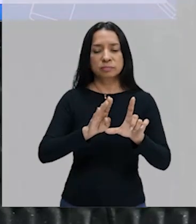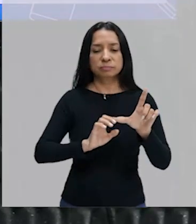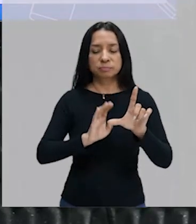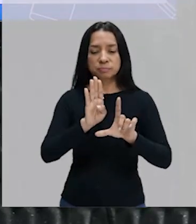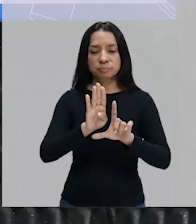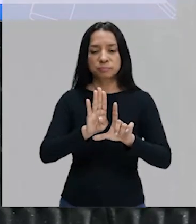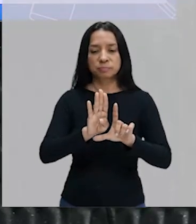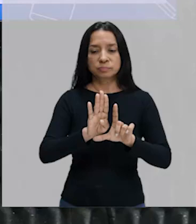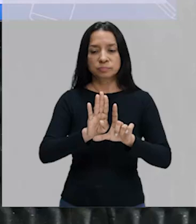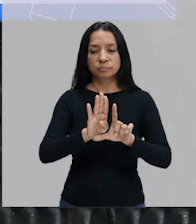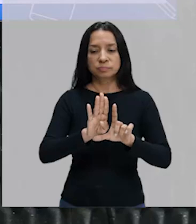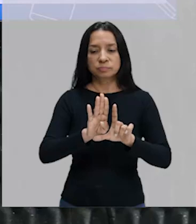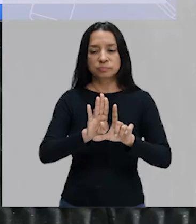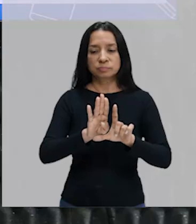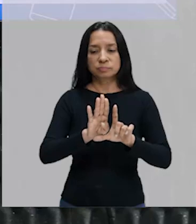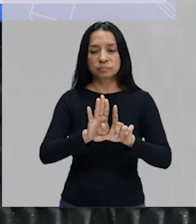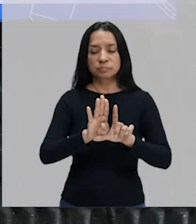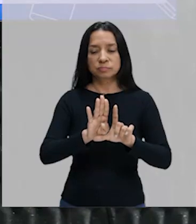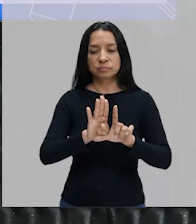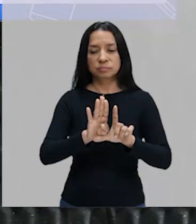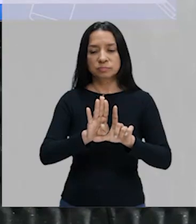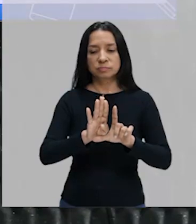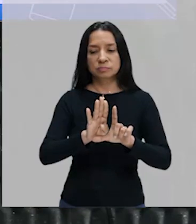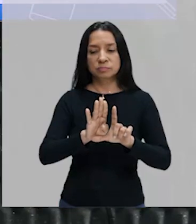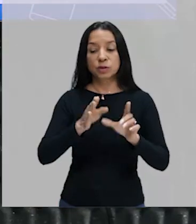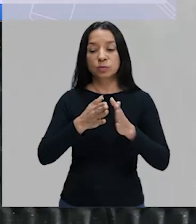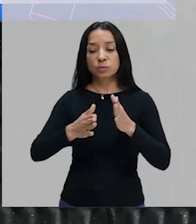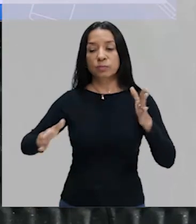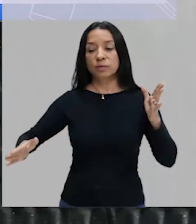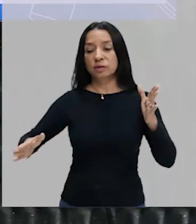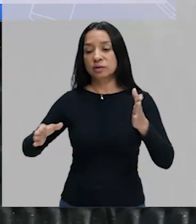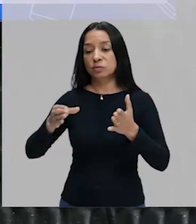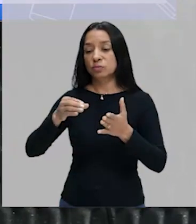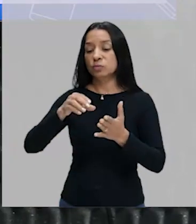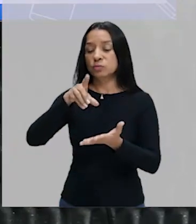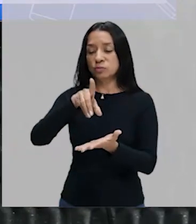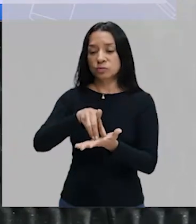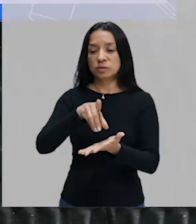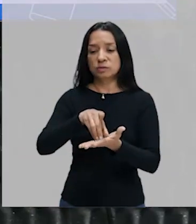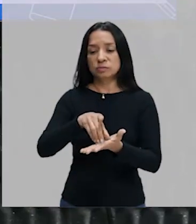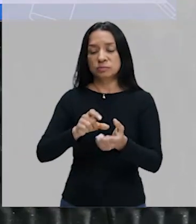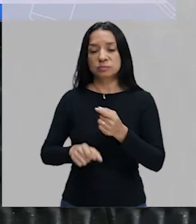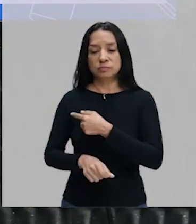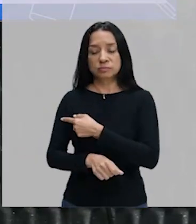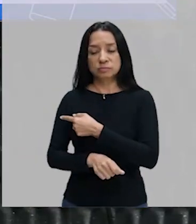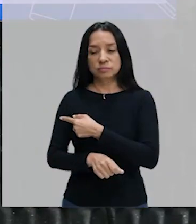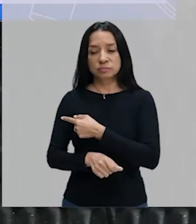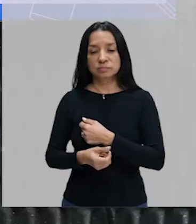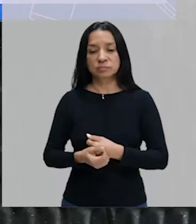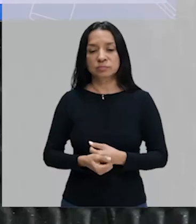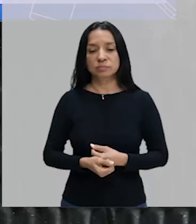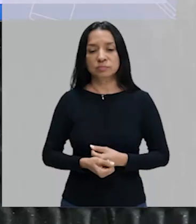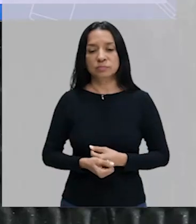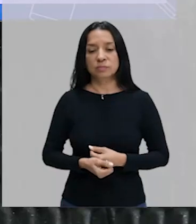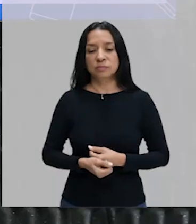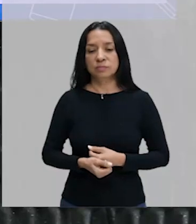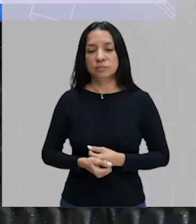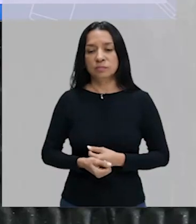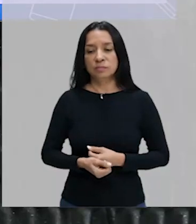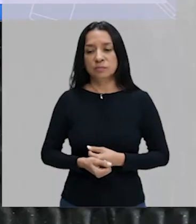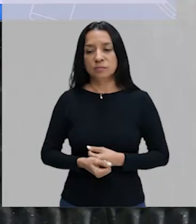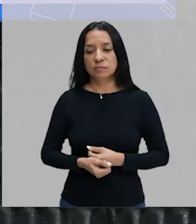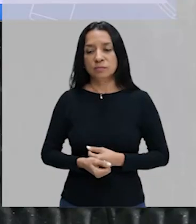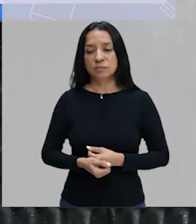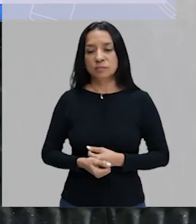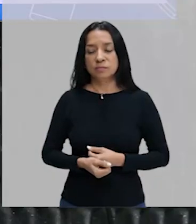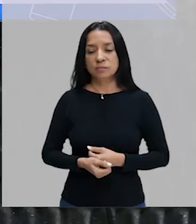do período Devoniano. Não, os dinossauros são do período Jurássico, tá, pessoal? E outra coisa,